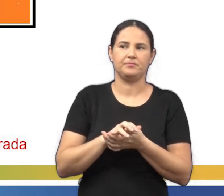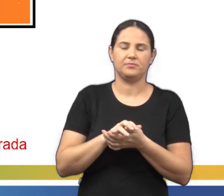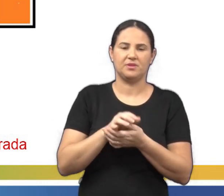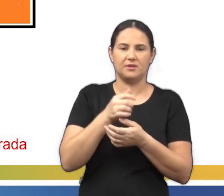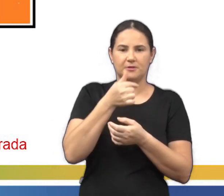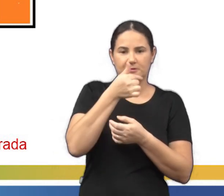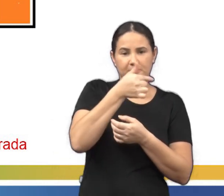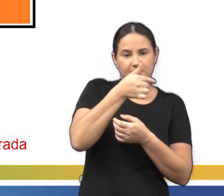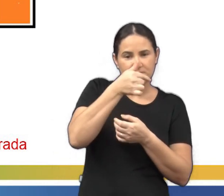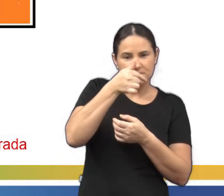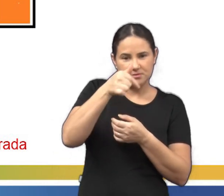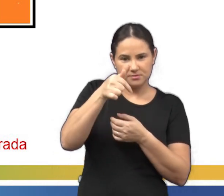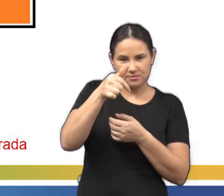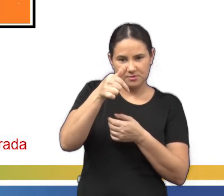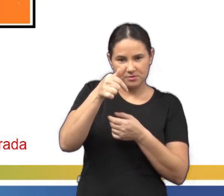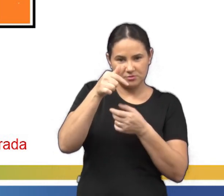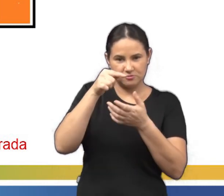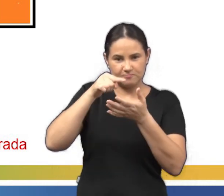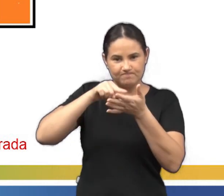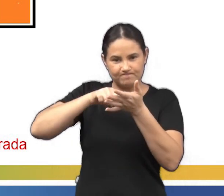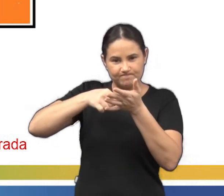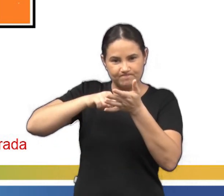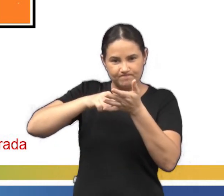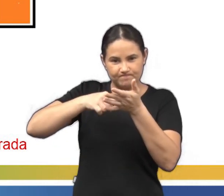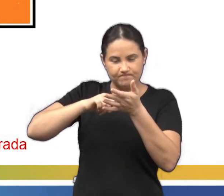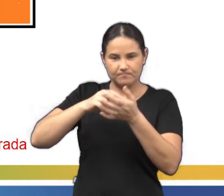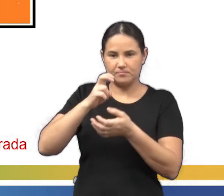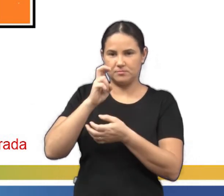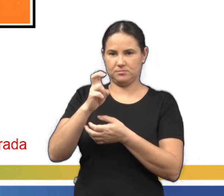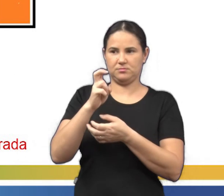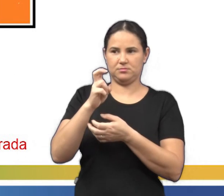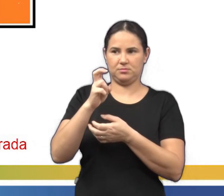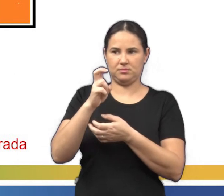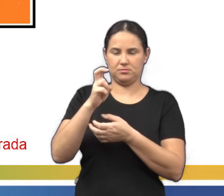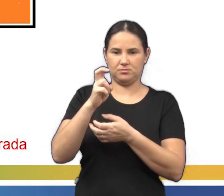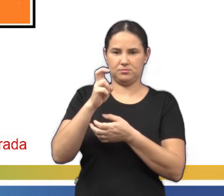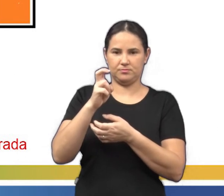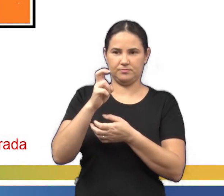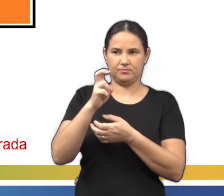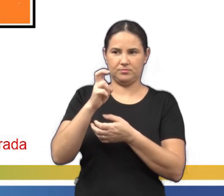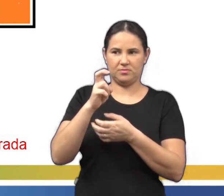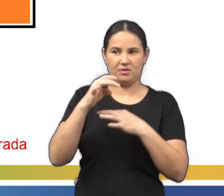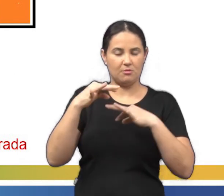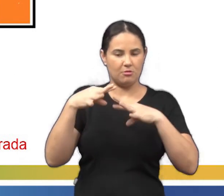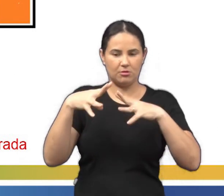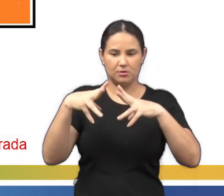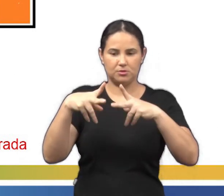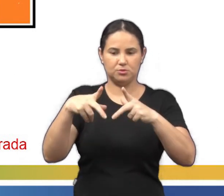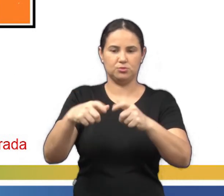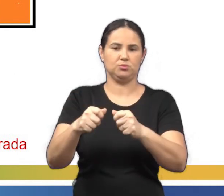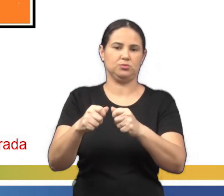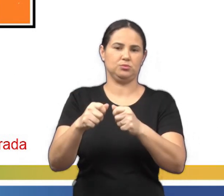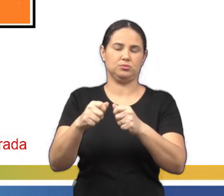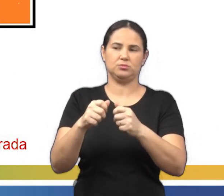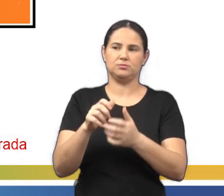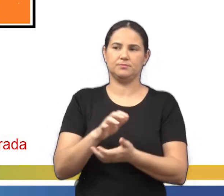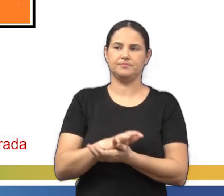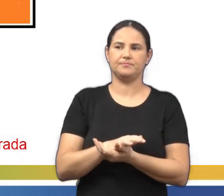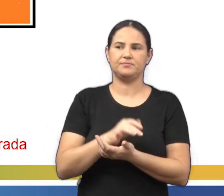pegar 27 e multiplicar por 5, eu vou ter o resultado total da minha estrada. 27 vezes